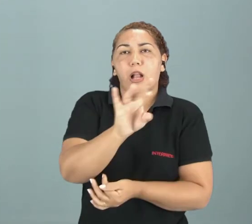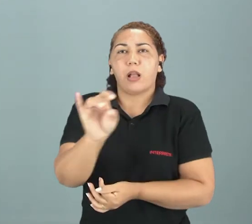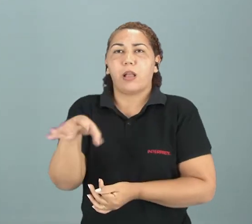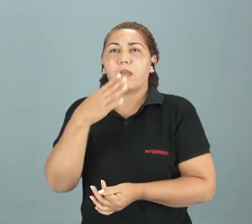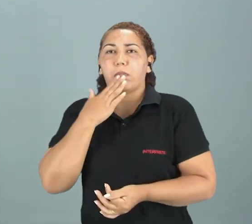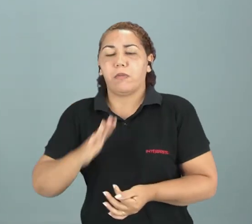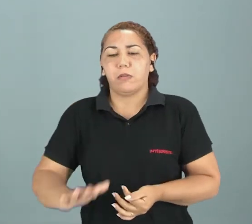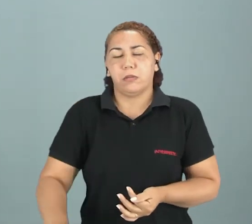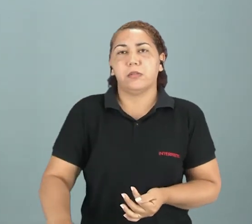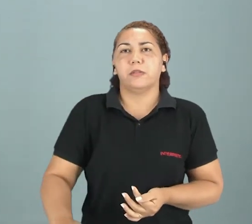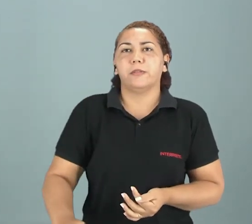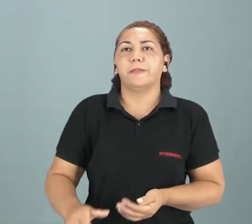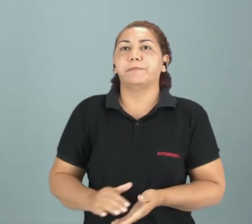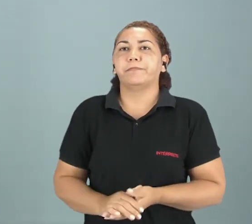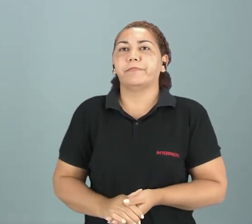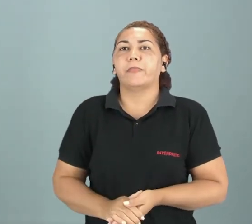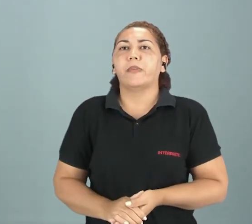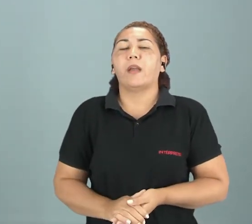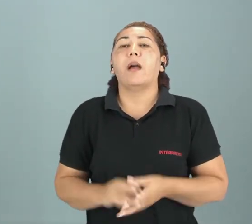ó. Direito